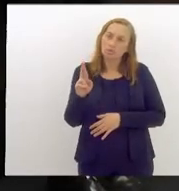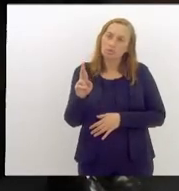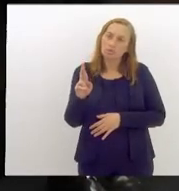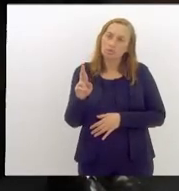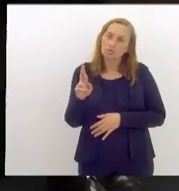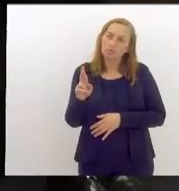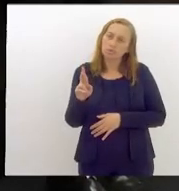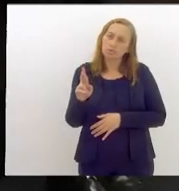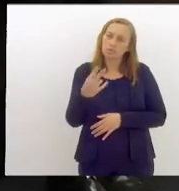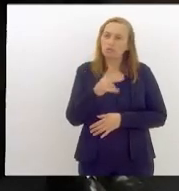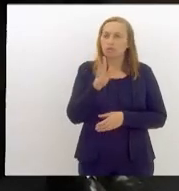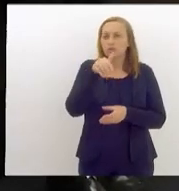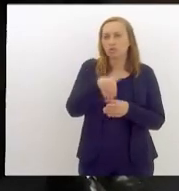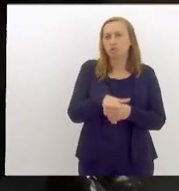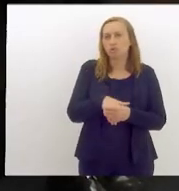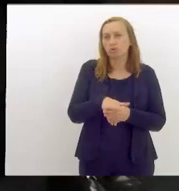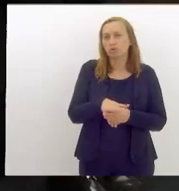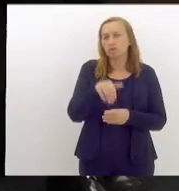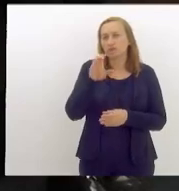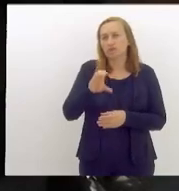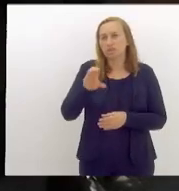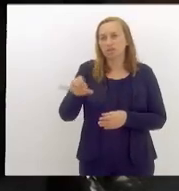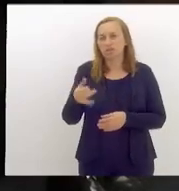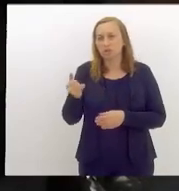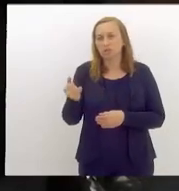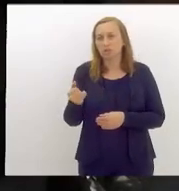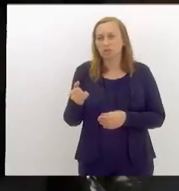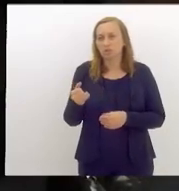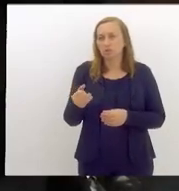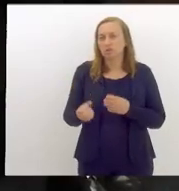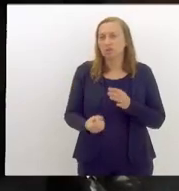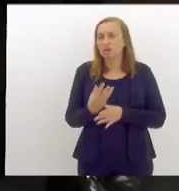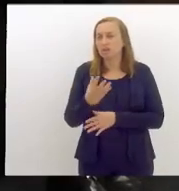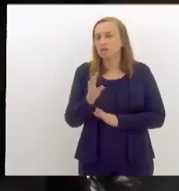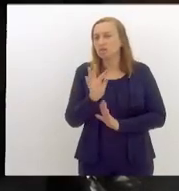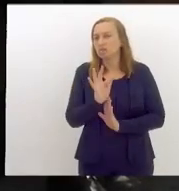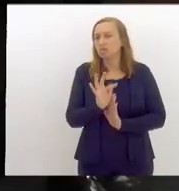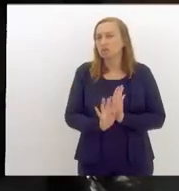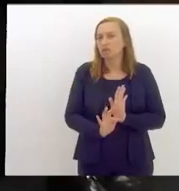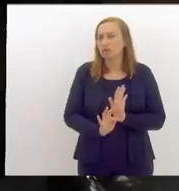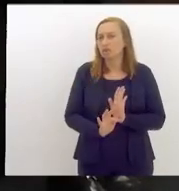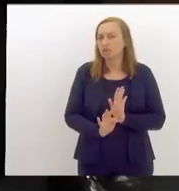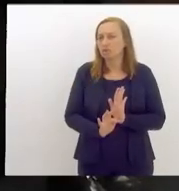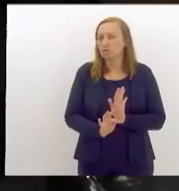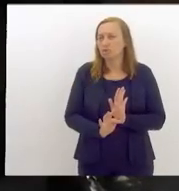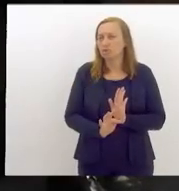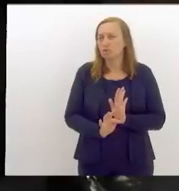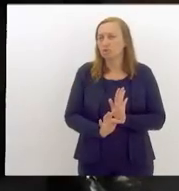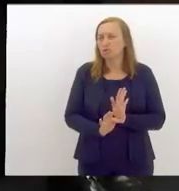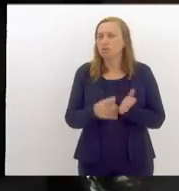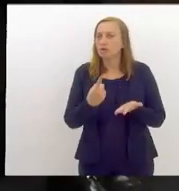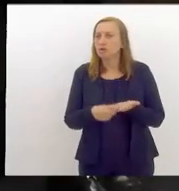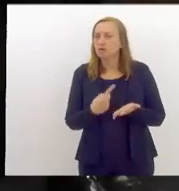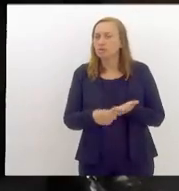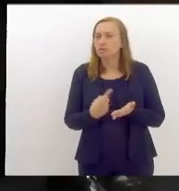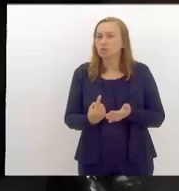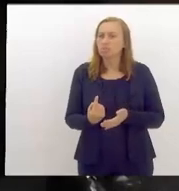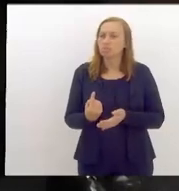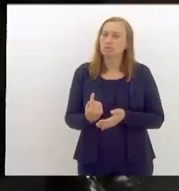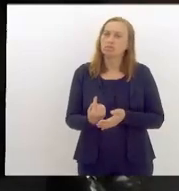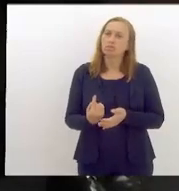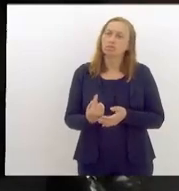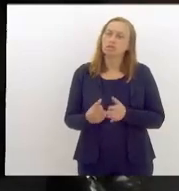no seu voto divergente da ccj está construindo um texto que Contemple o acordo anterior